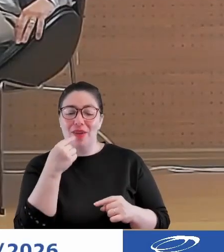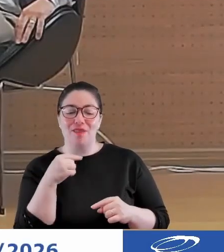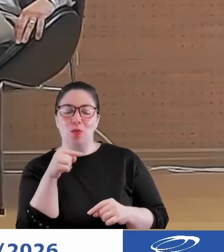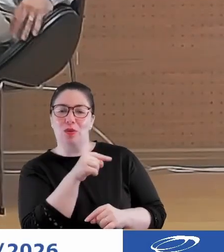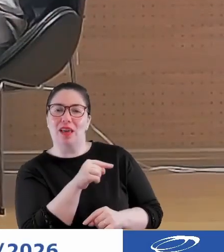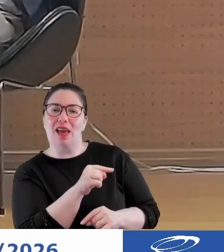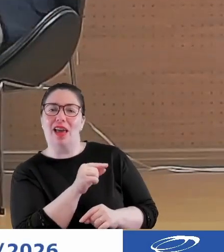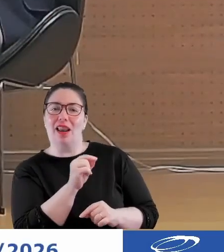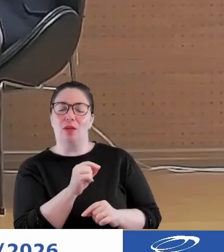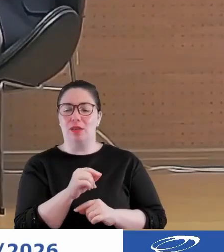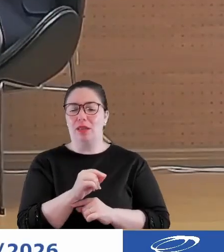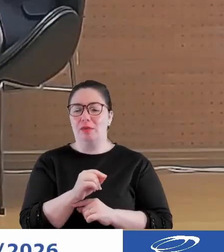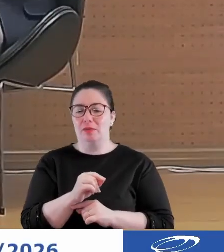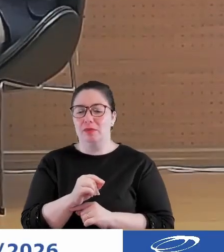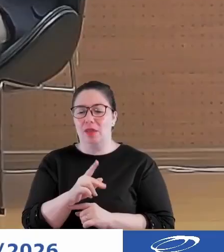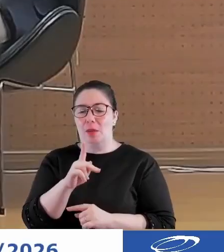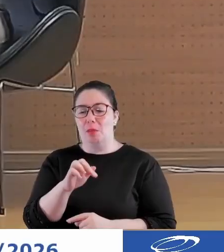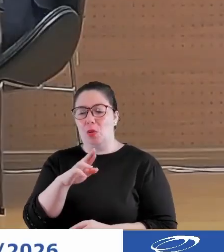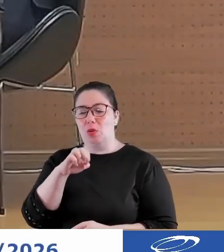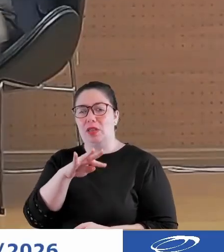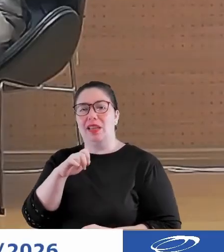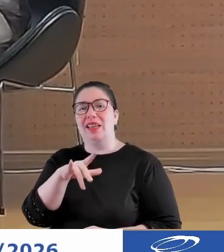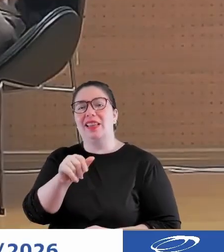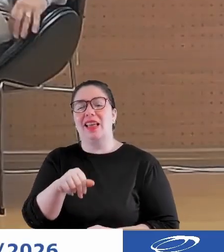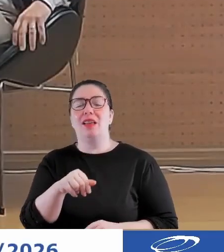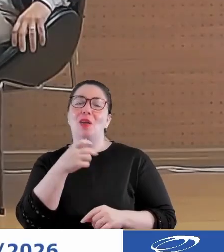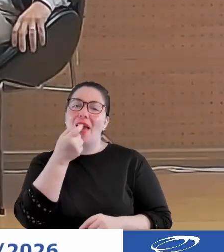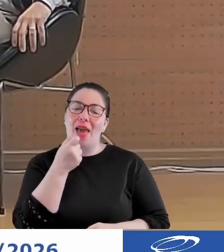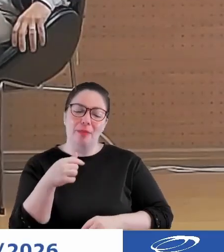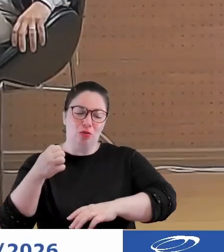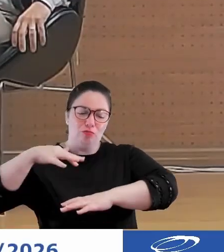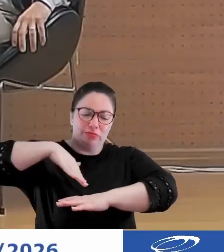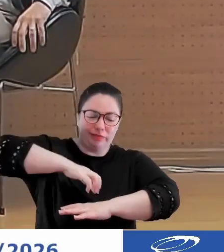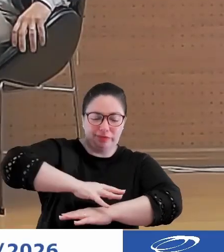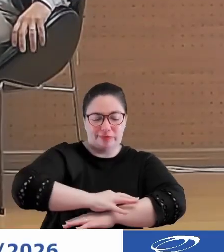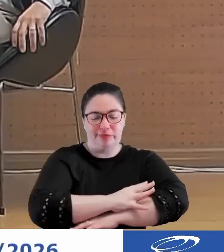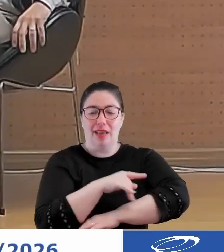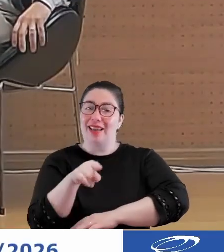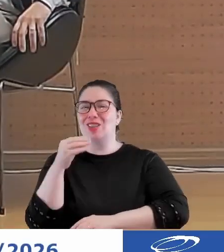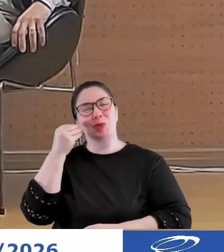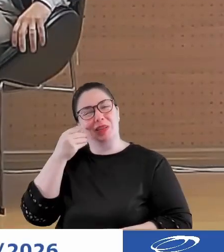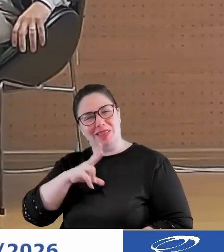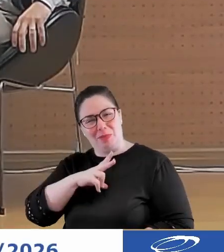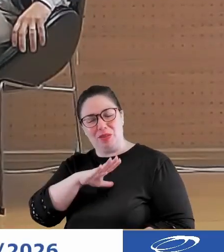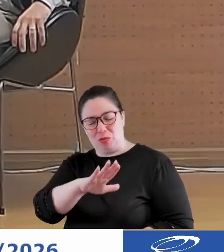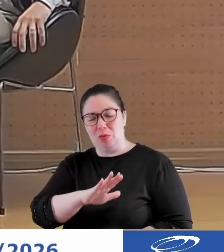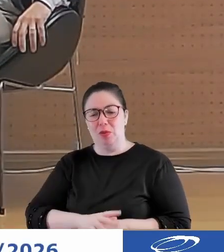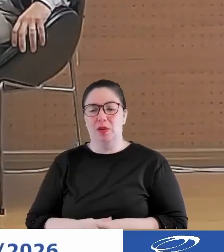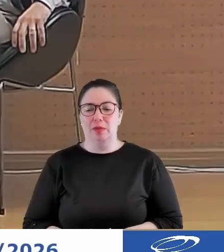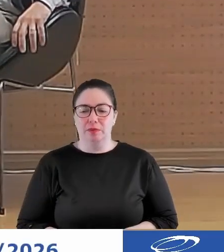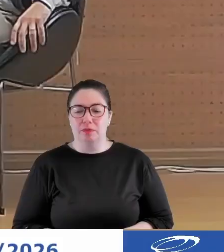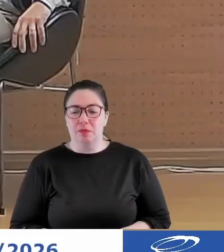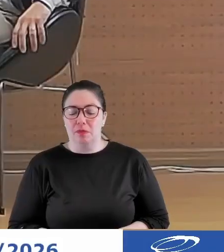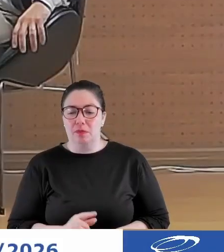penetrar bem nos tecidos pela experiência dele. E que isso é ao contrário, por exemplo,